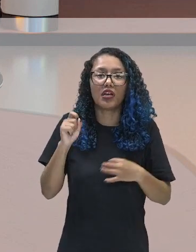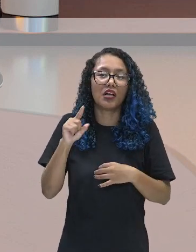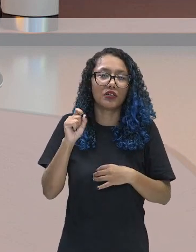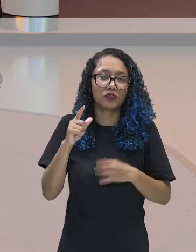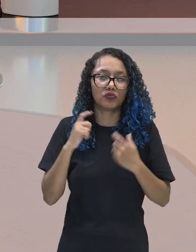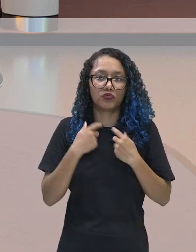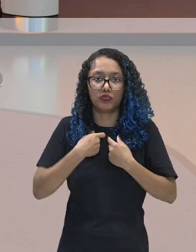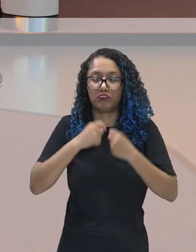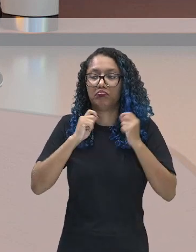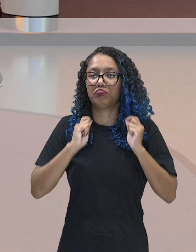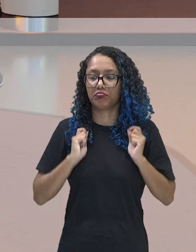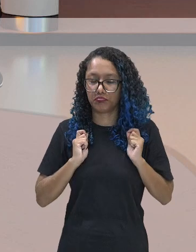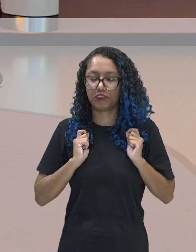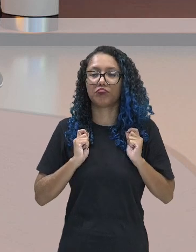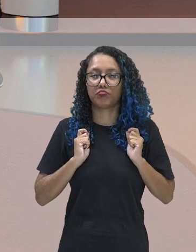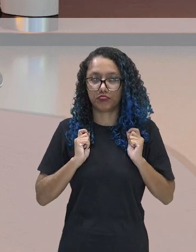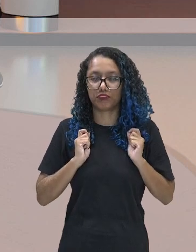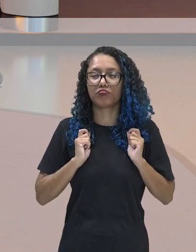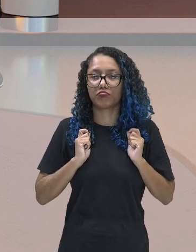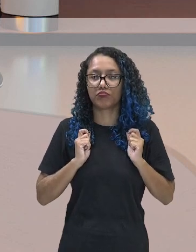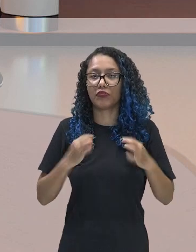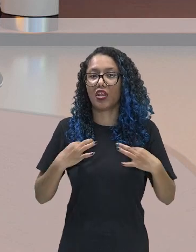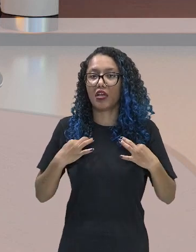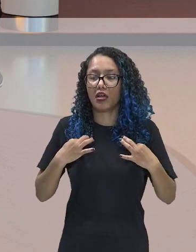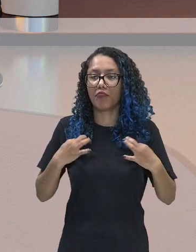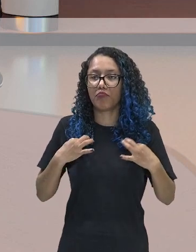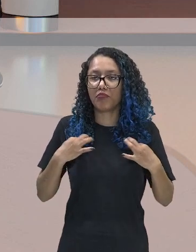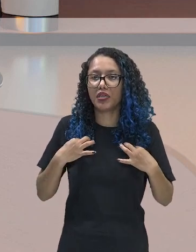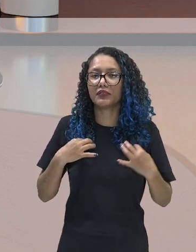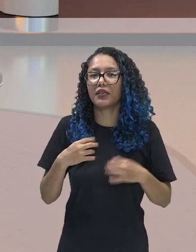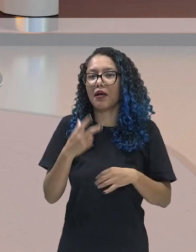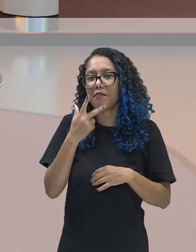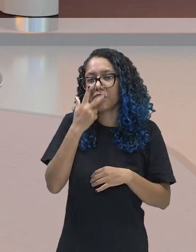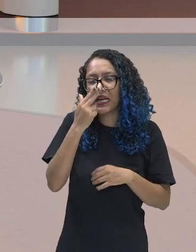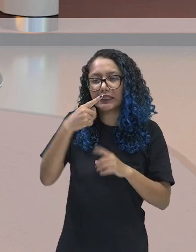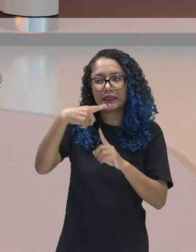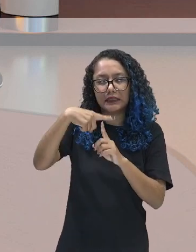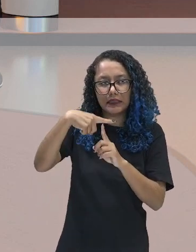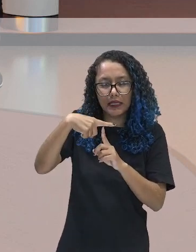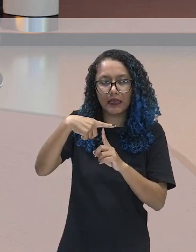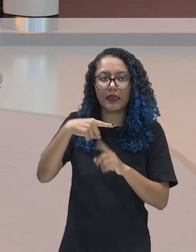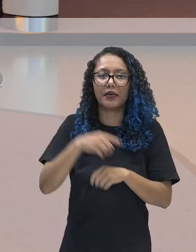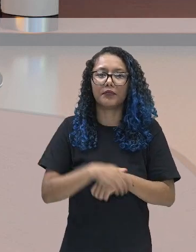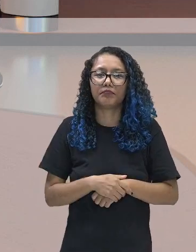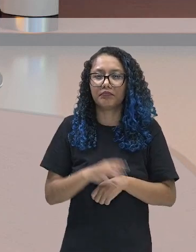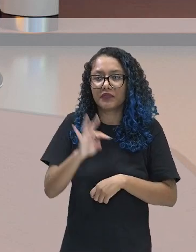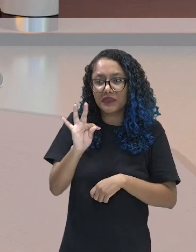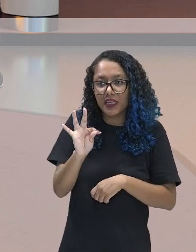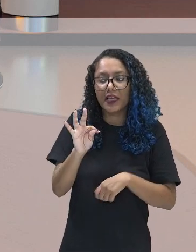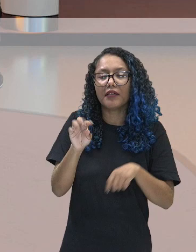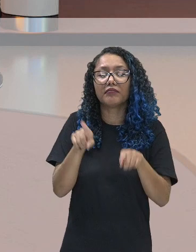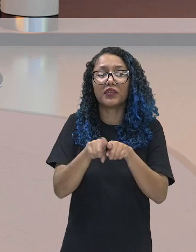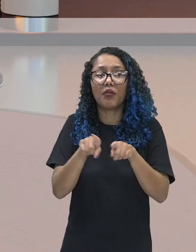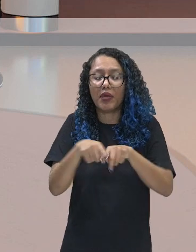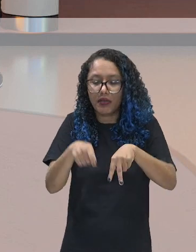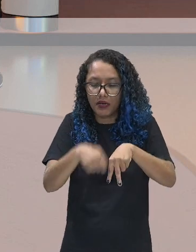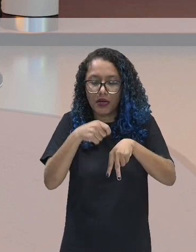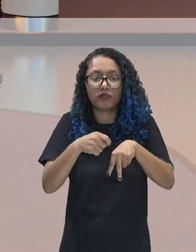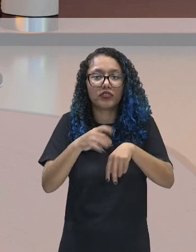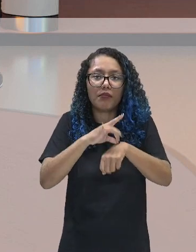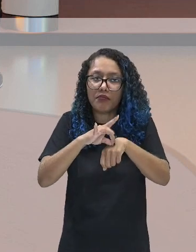como camiseta t-shirt, né, formato de T, com uma calça preta e um tênis.